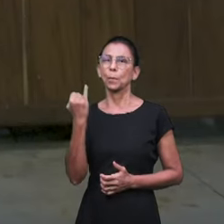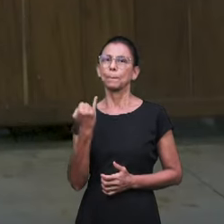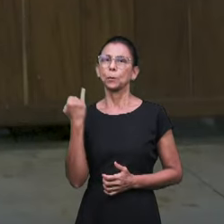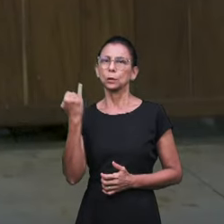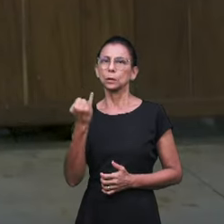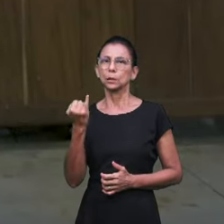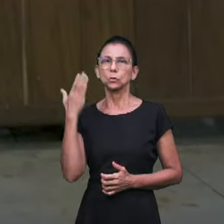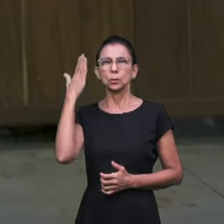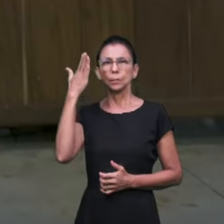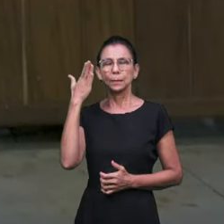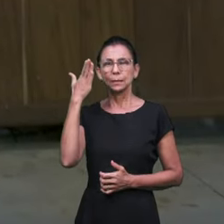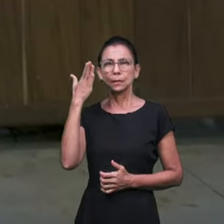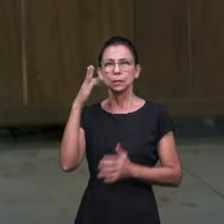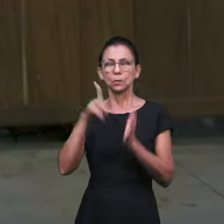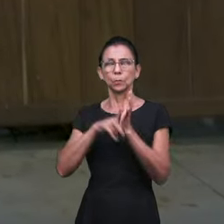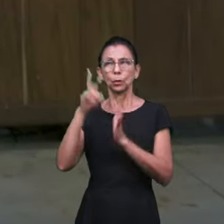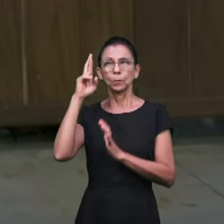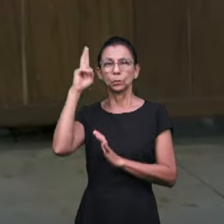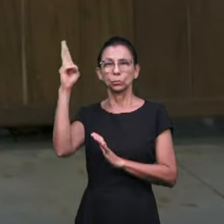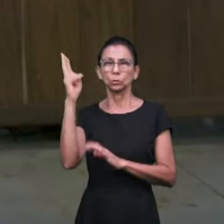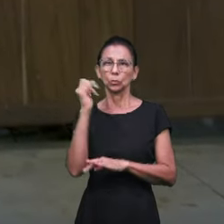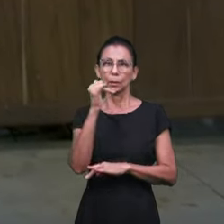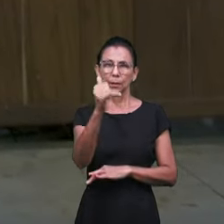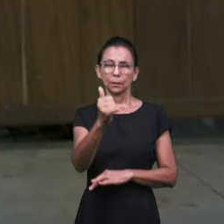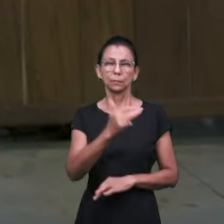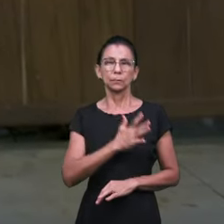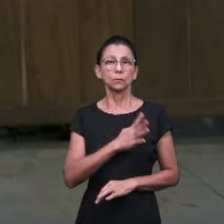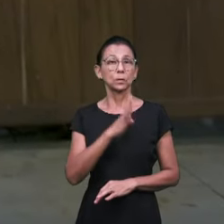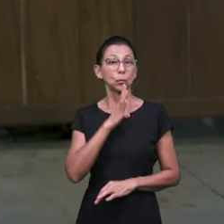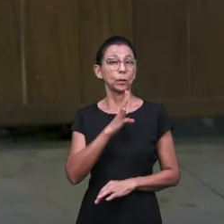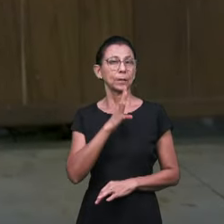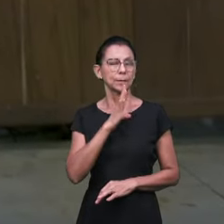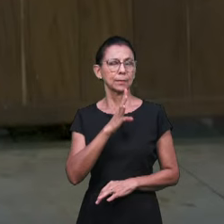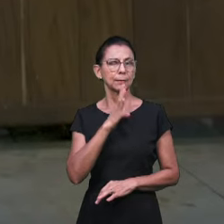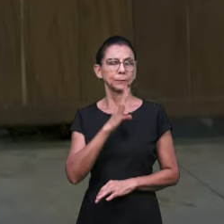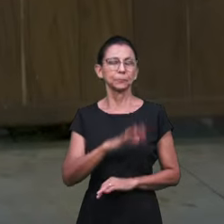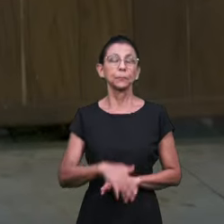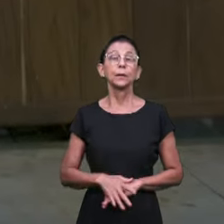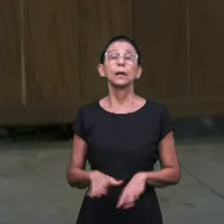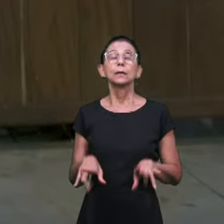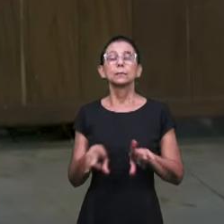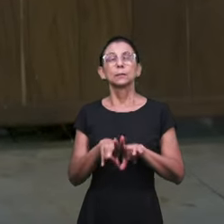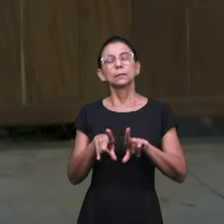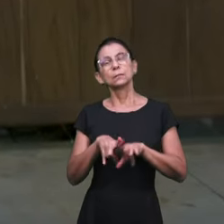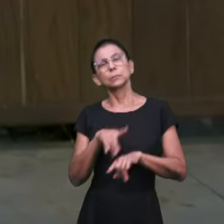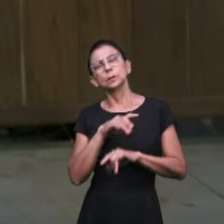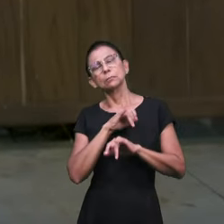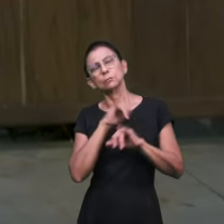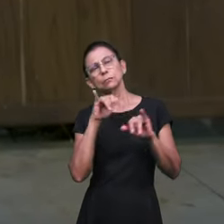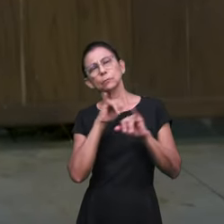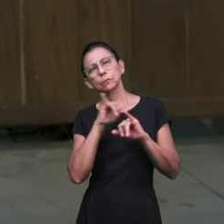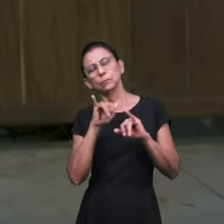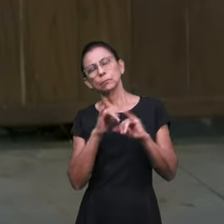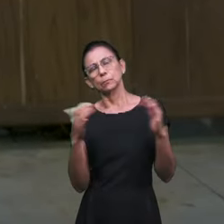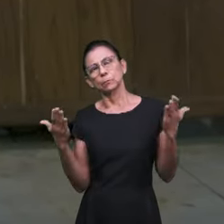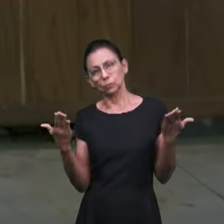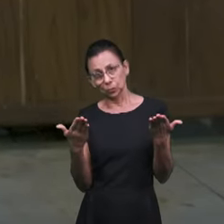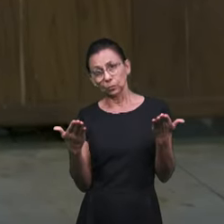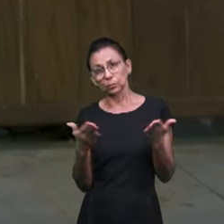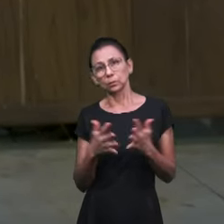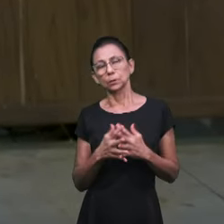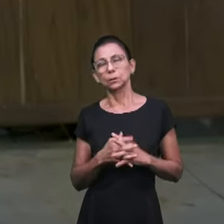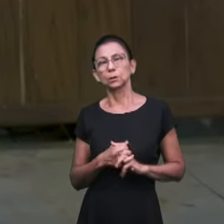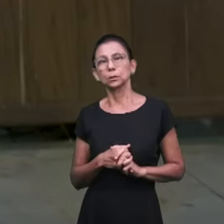o conteúdo dela chegue ao seu coração. Aliás, eu quero te informar que você pode, hoje, inclusive,